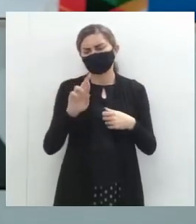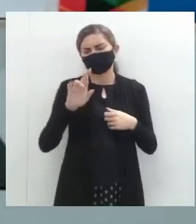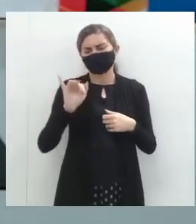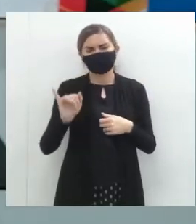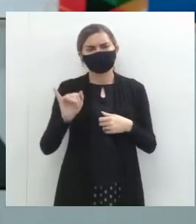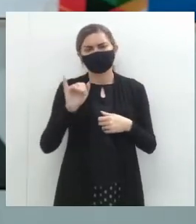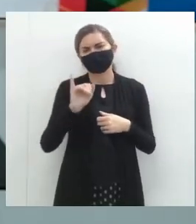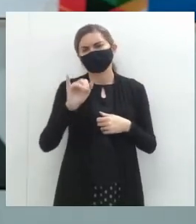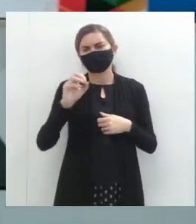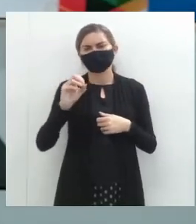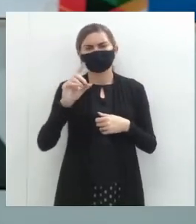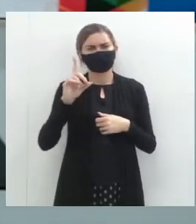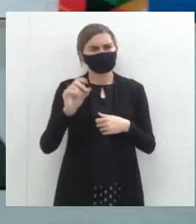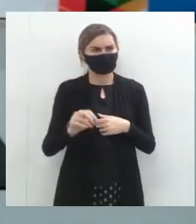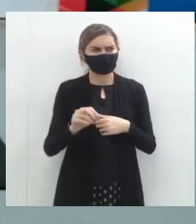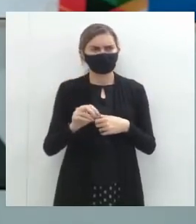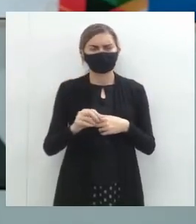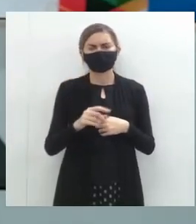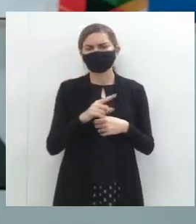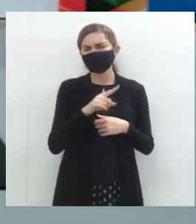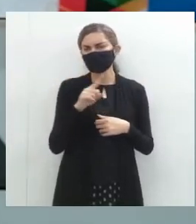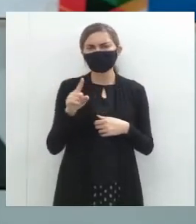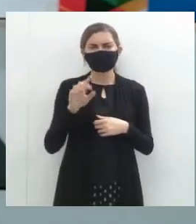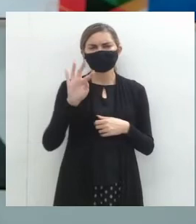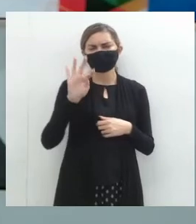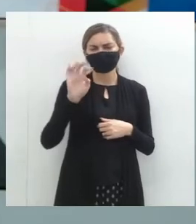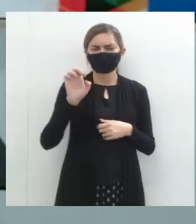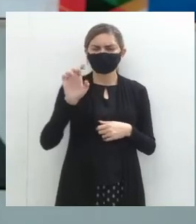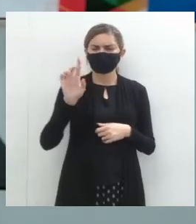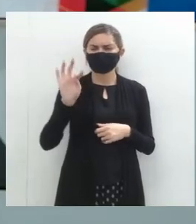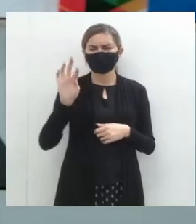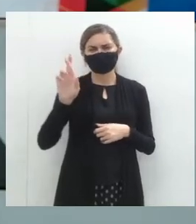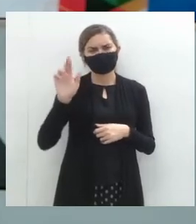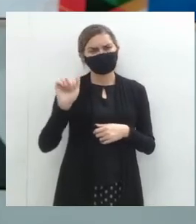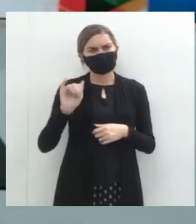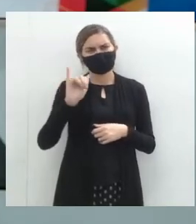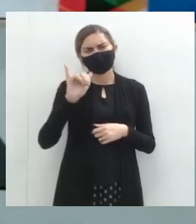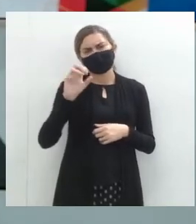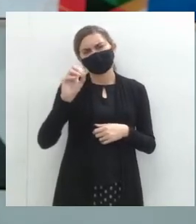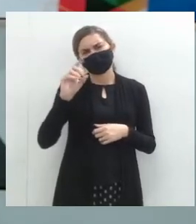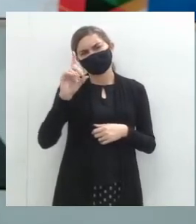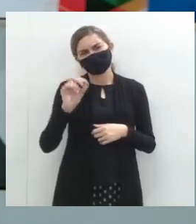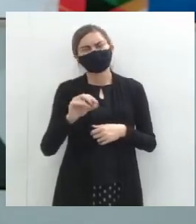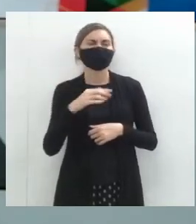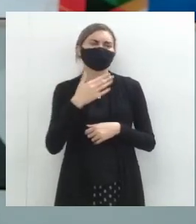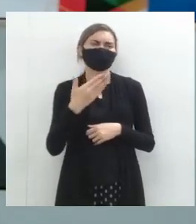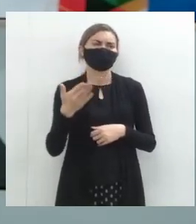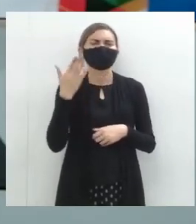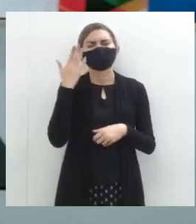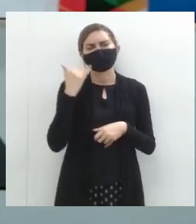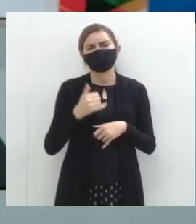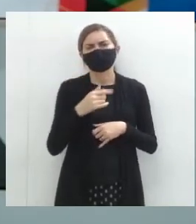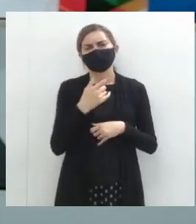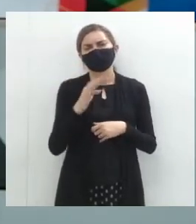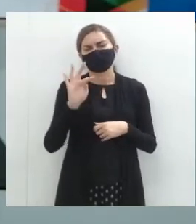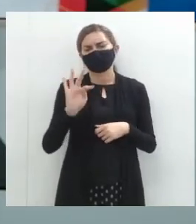triiodo. Ó aqui, ó, iodo. Tetraiodo. Tá aqui, iodo. Tá. Eu sei que o